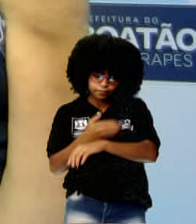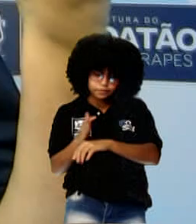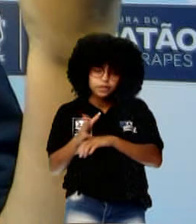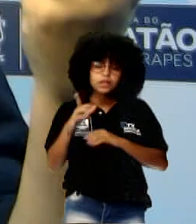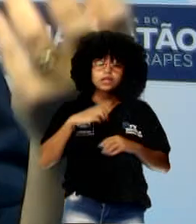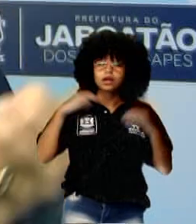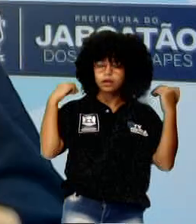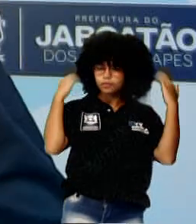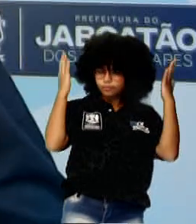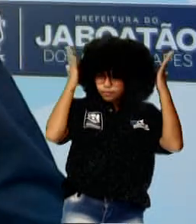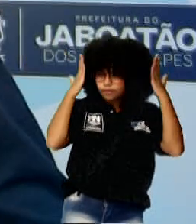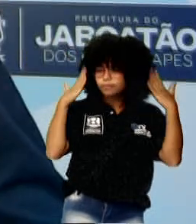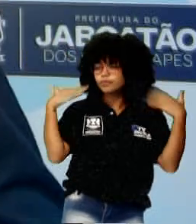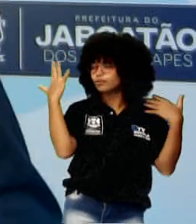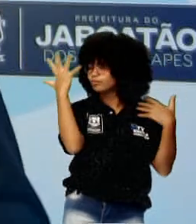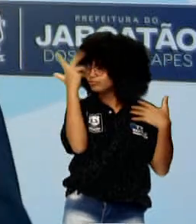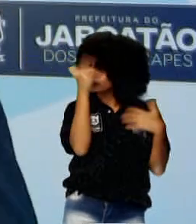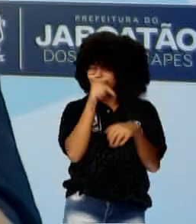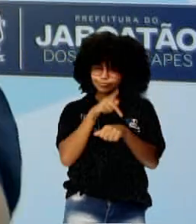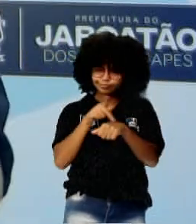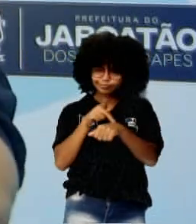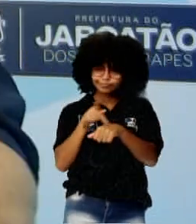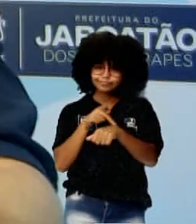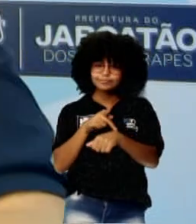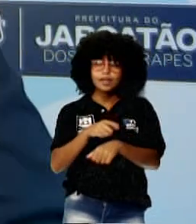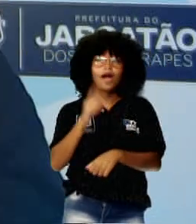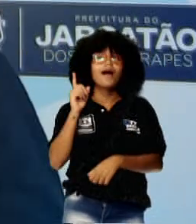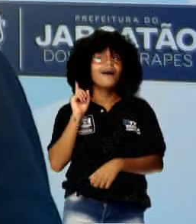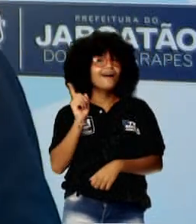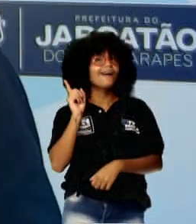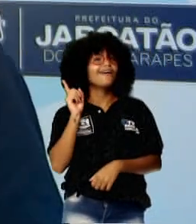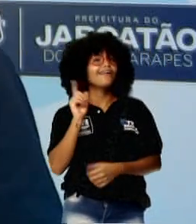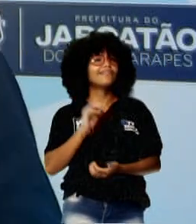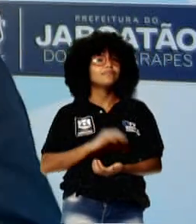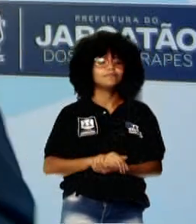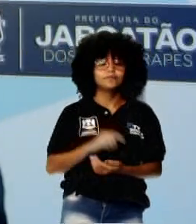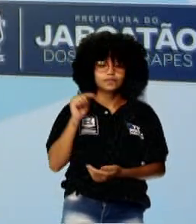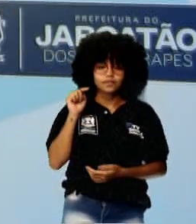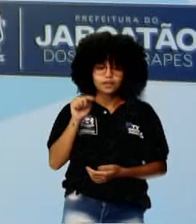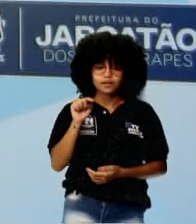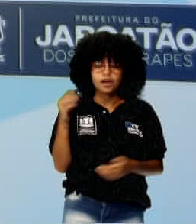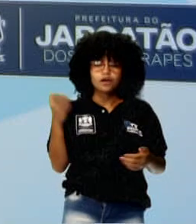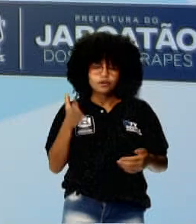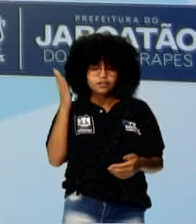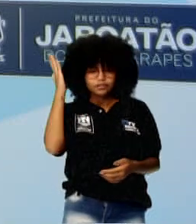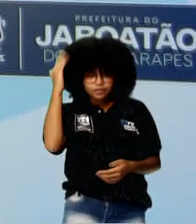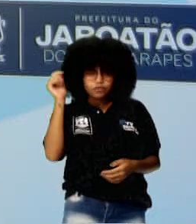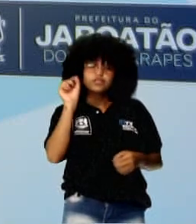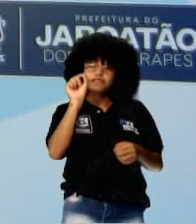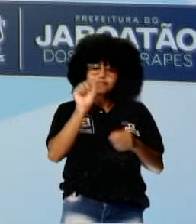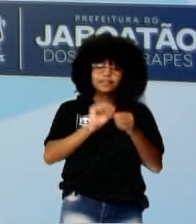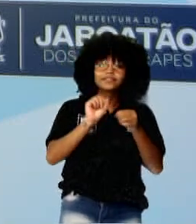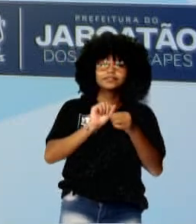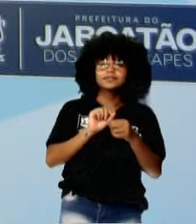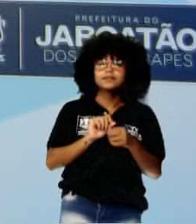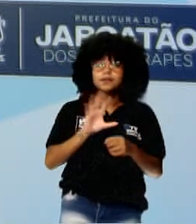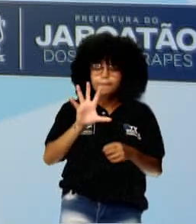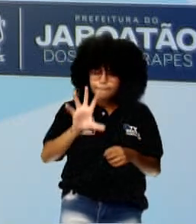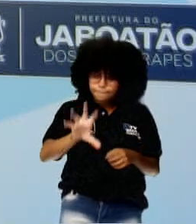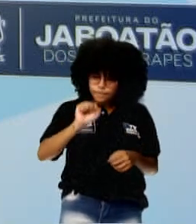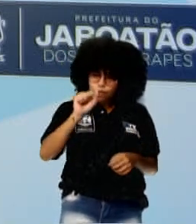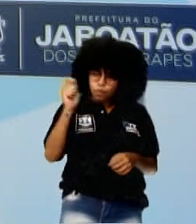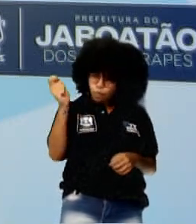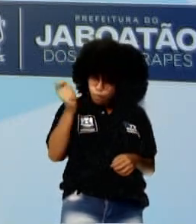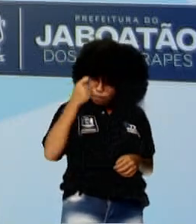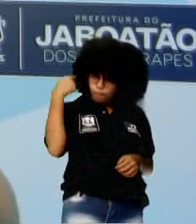Cabelos bonitos, negros. Então ela disse: aqui, agora já sei o que é que eu vou fazer. Pegou